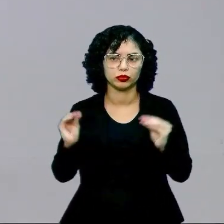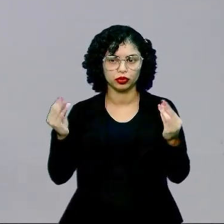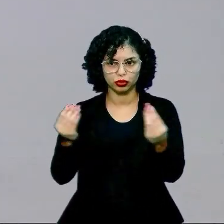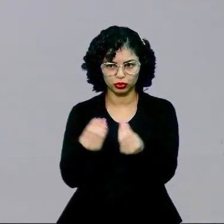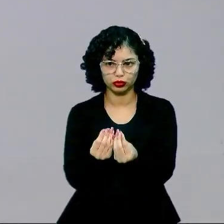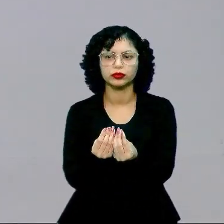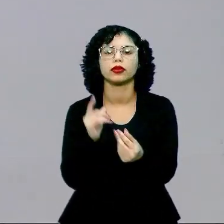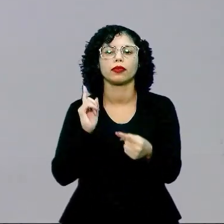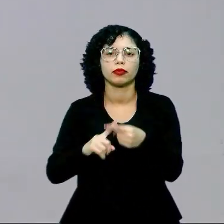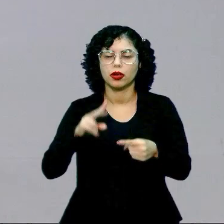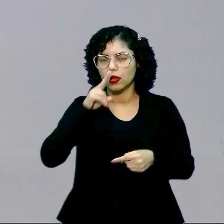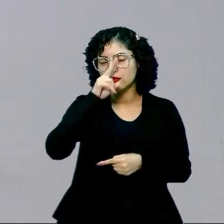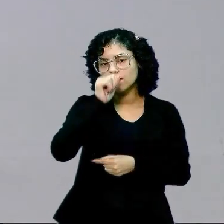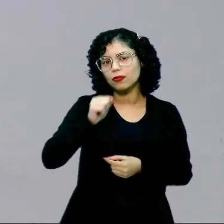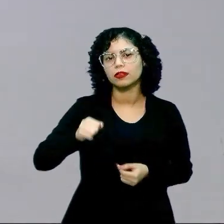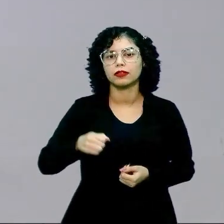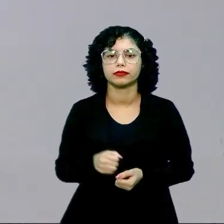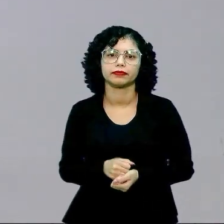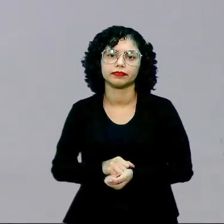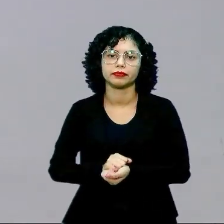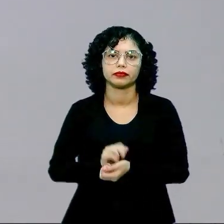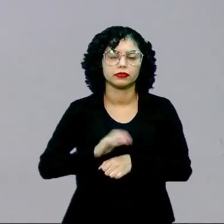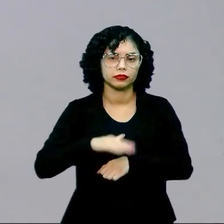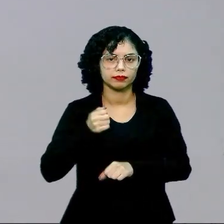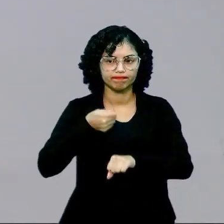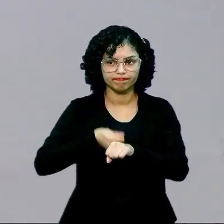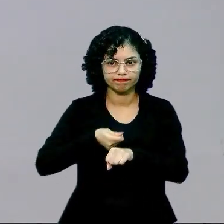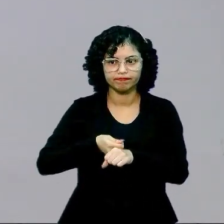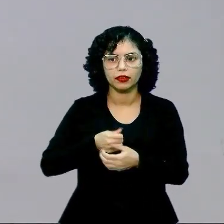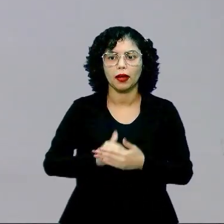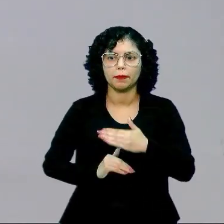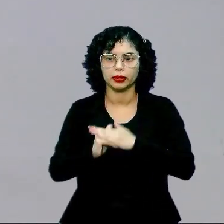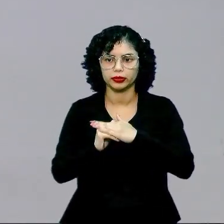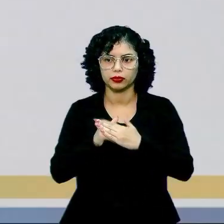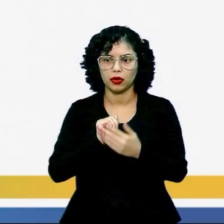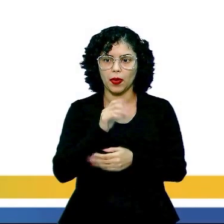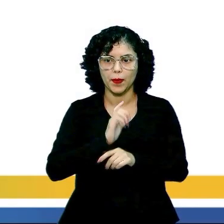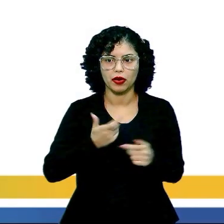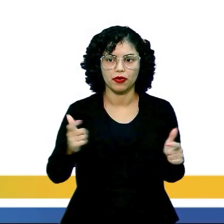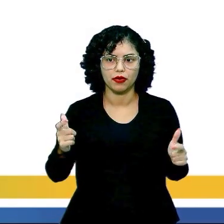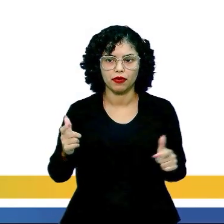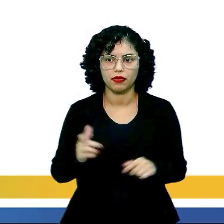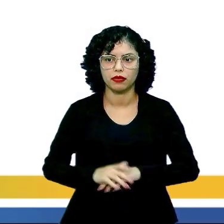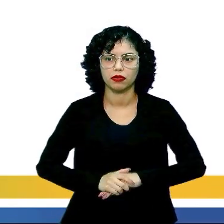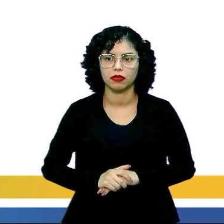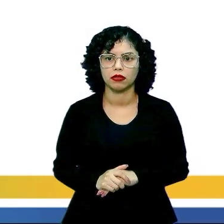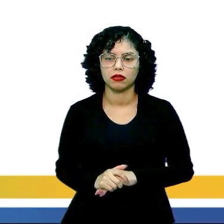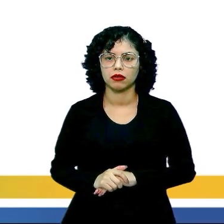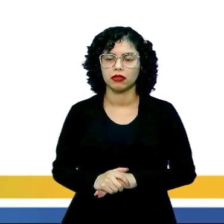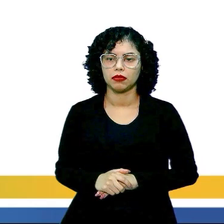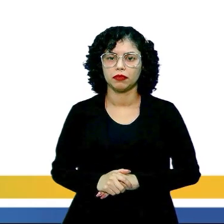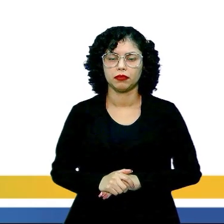tá? Porque as forças intermoleculares vão atuar com maior precisão, certo?